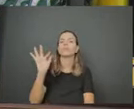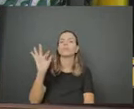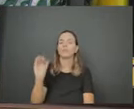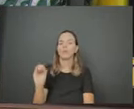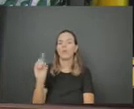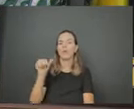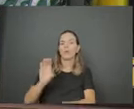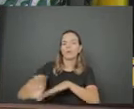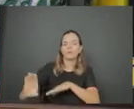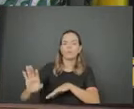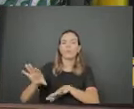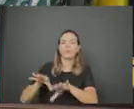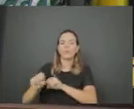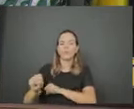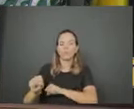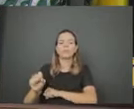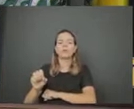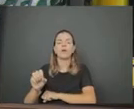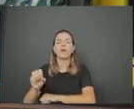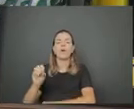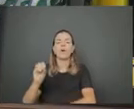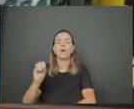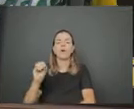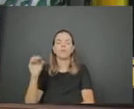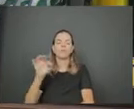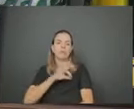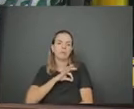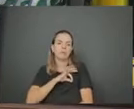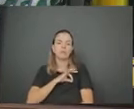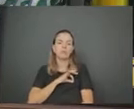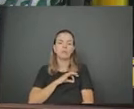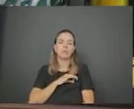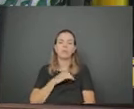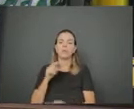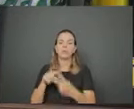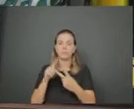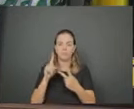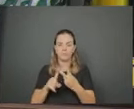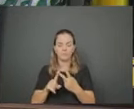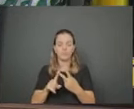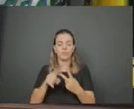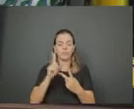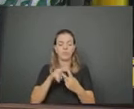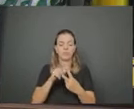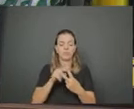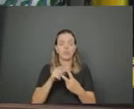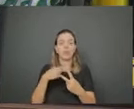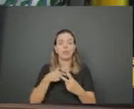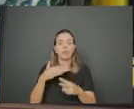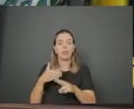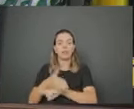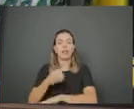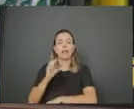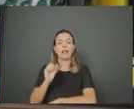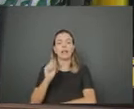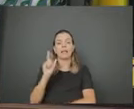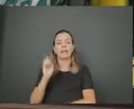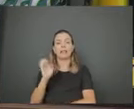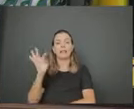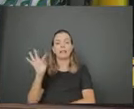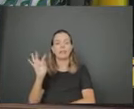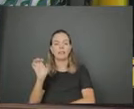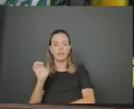oficiais, por dois motivos. O primeiro, eu fui cadete das Agulhas Negras. Então, a gente acaba guardando com